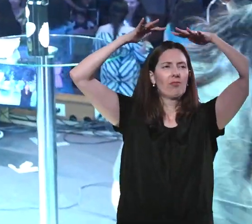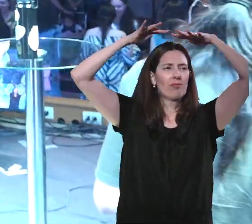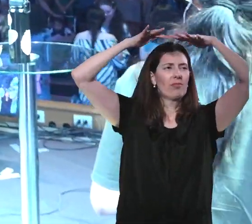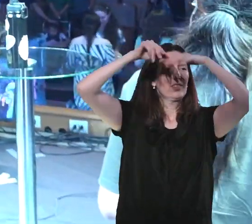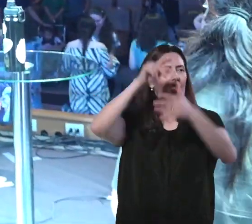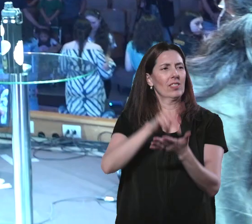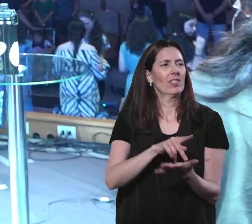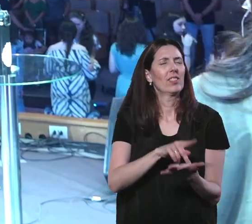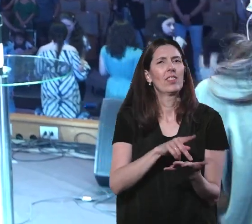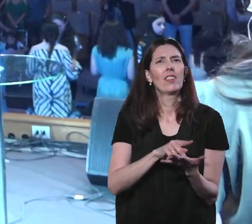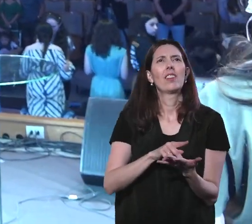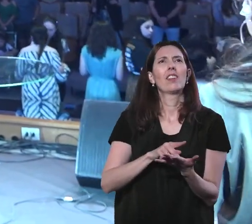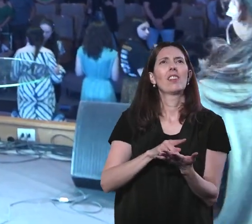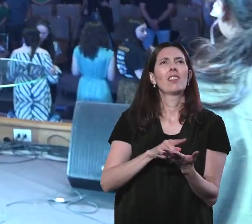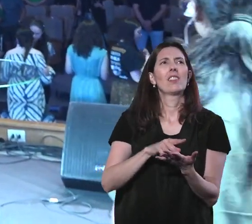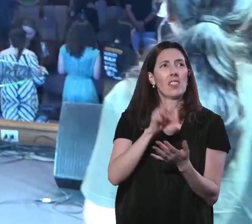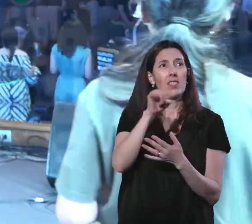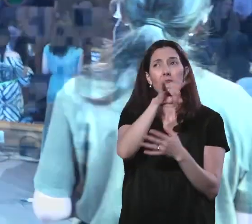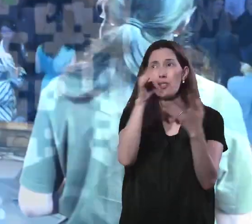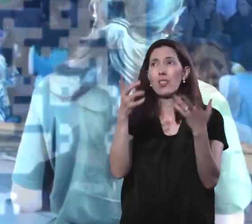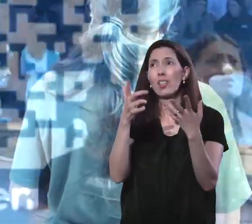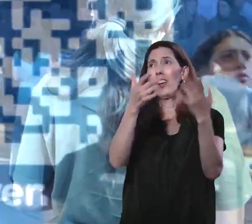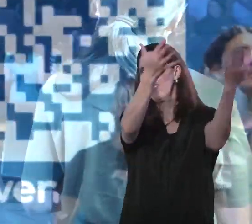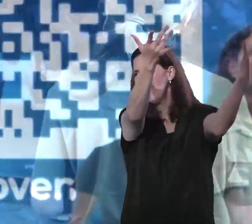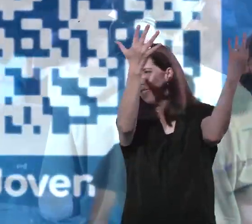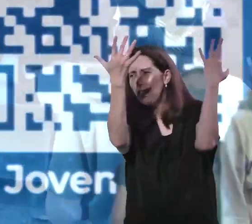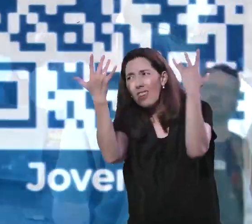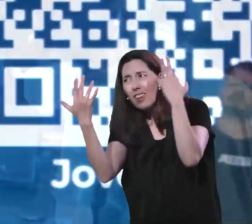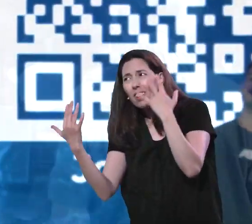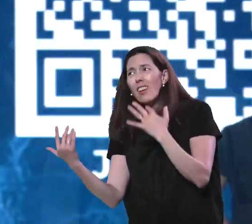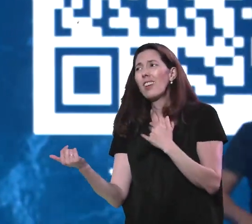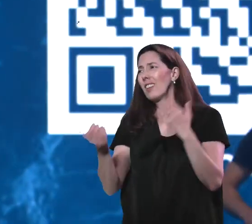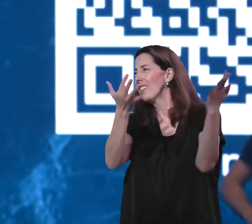Venha, desce da galeria, venha.